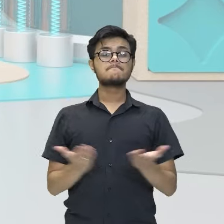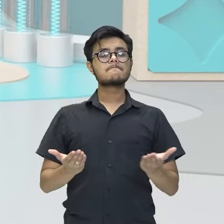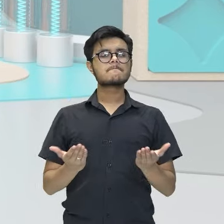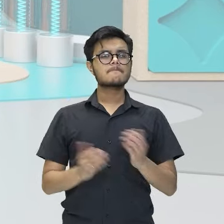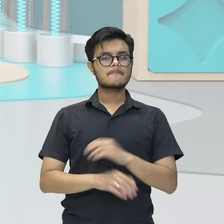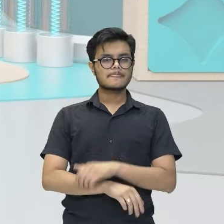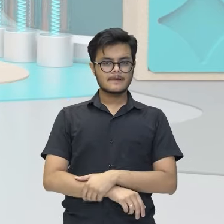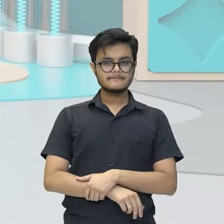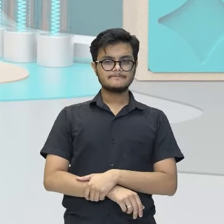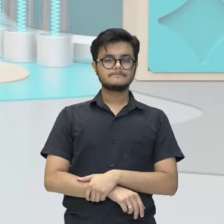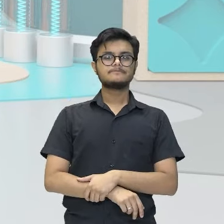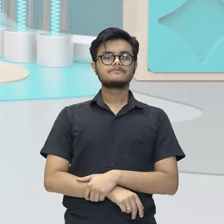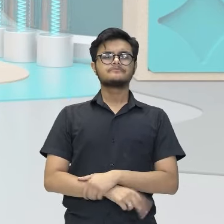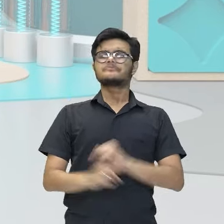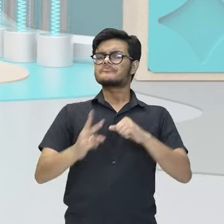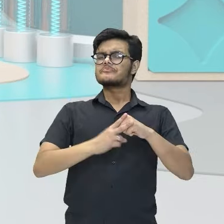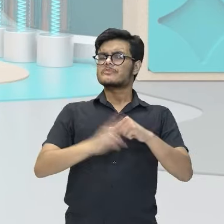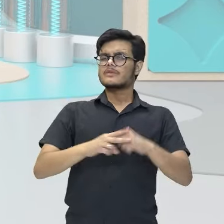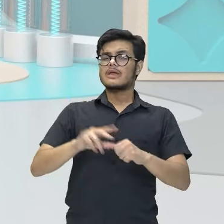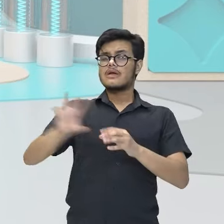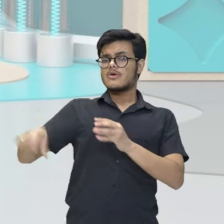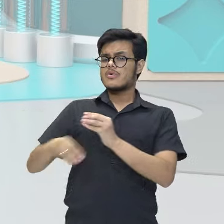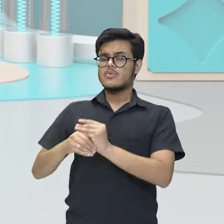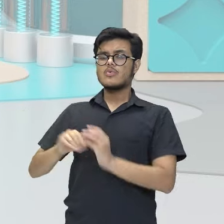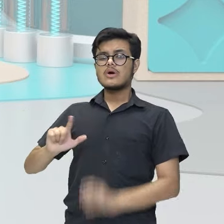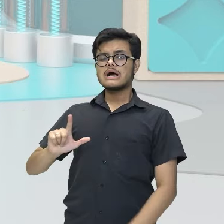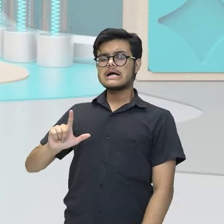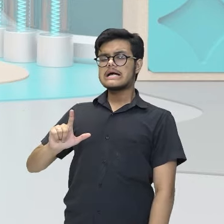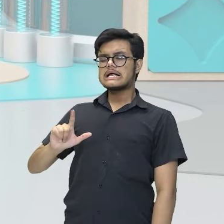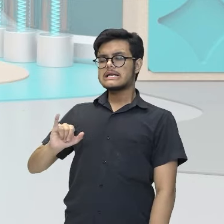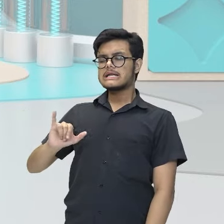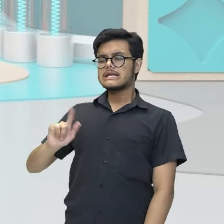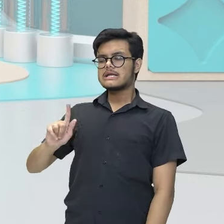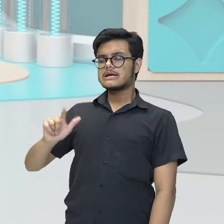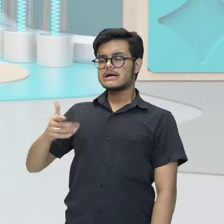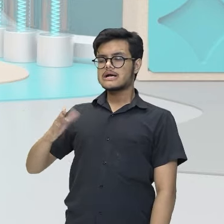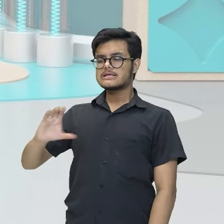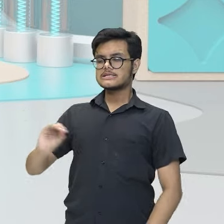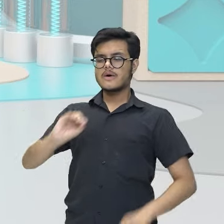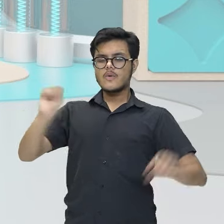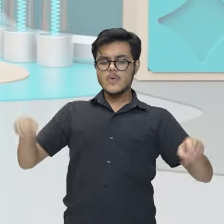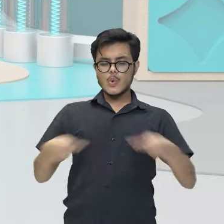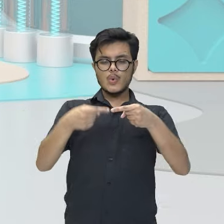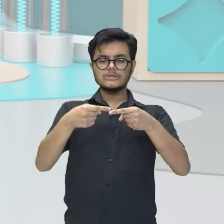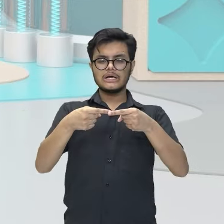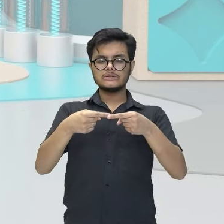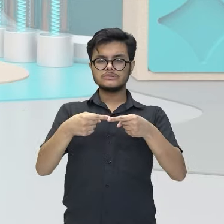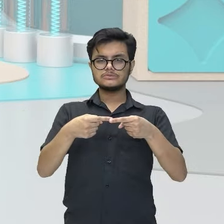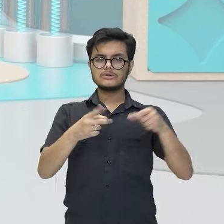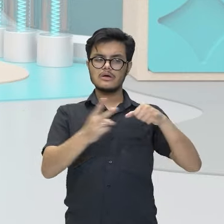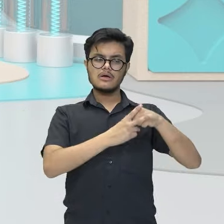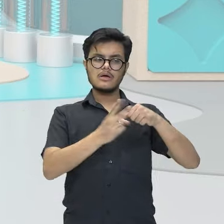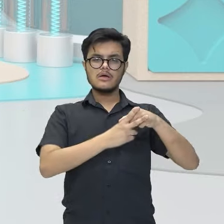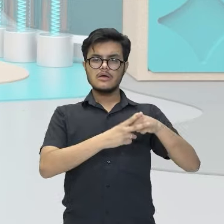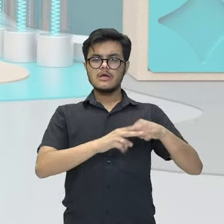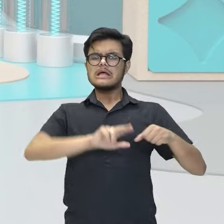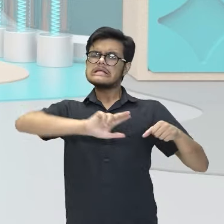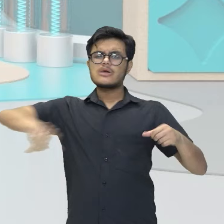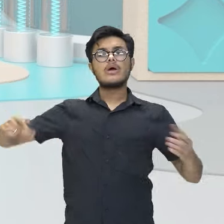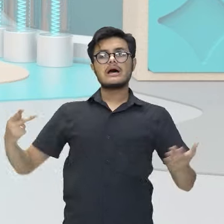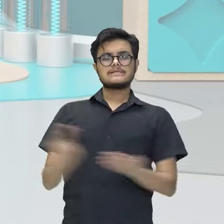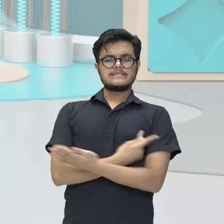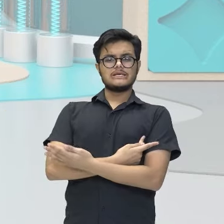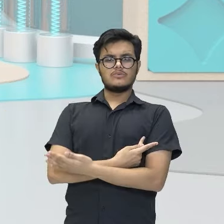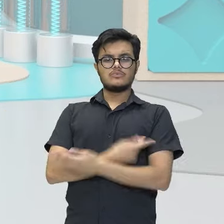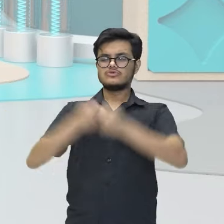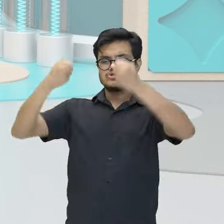e o que que é o verbo de ligação professora ora o verbo de ligação ele aparece não para expressar um uma ação como a